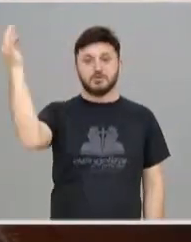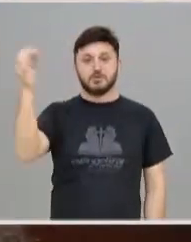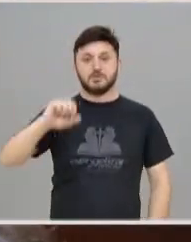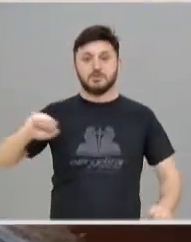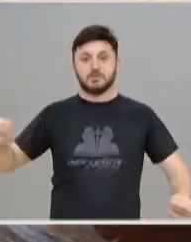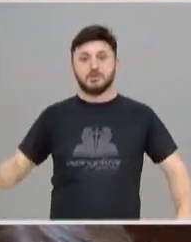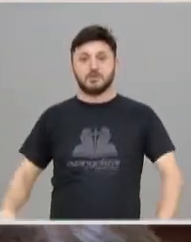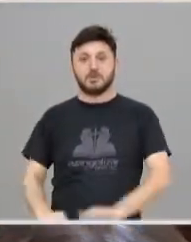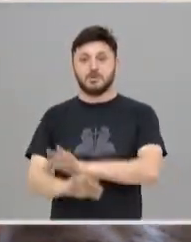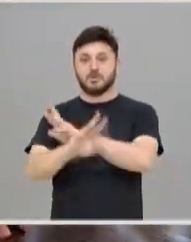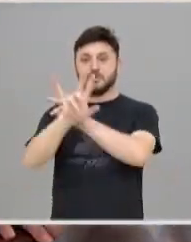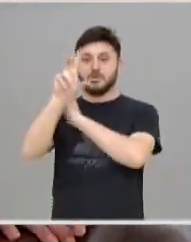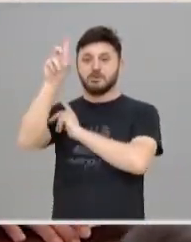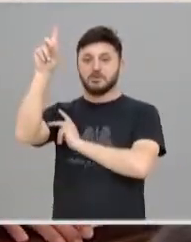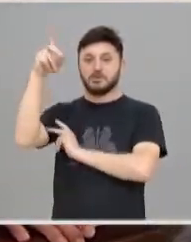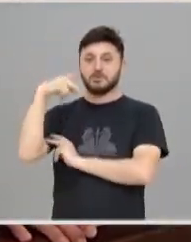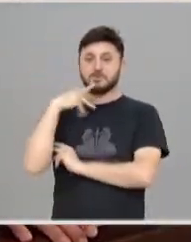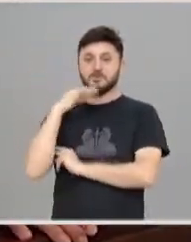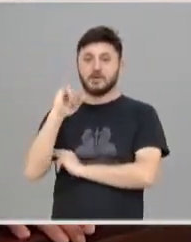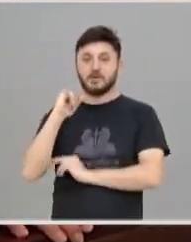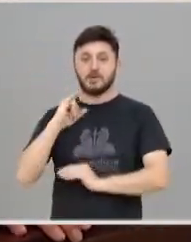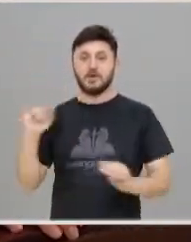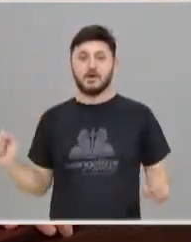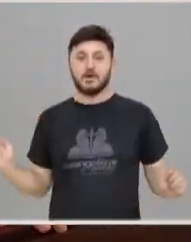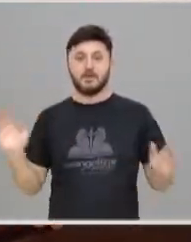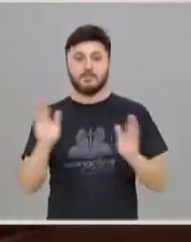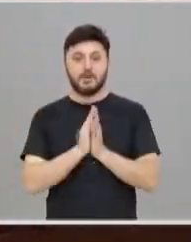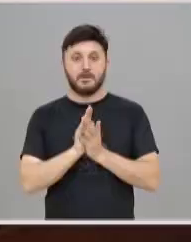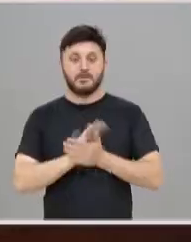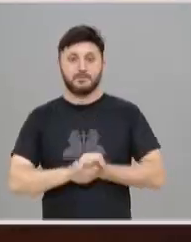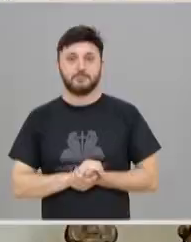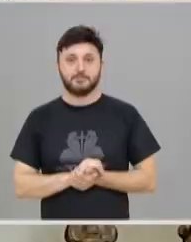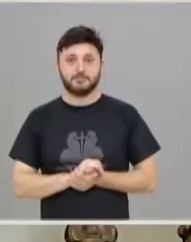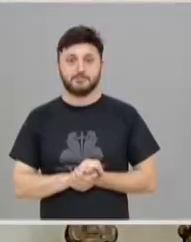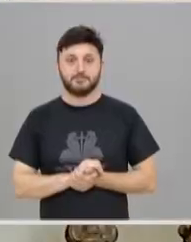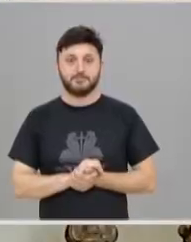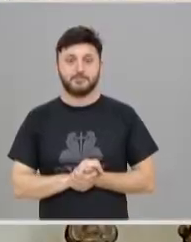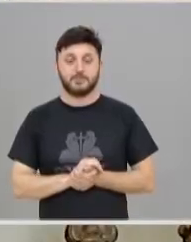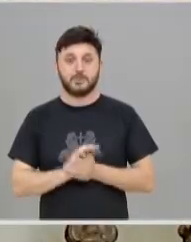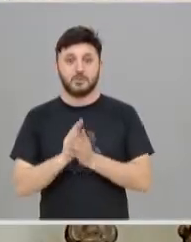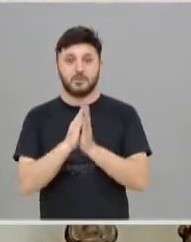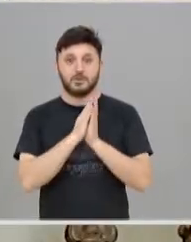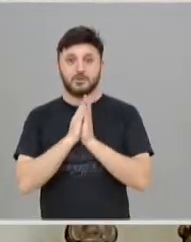Espírito Santo, na glória de Deus Pai. Amém.